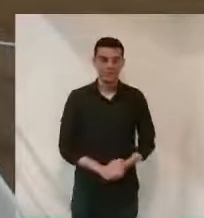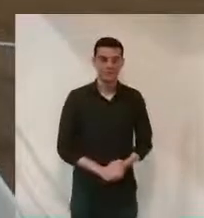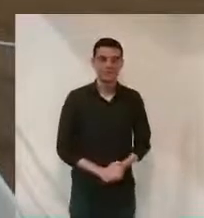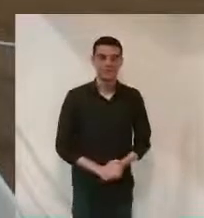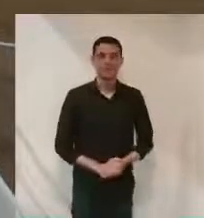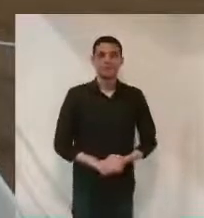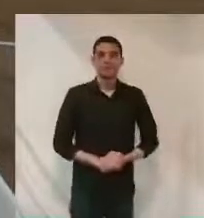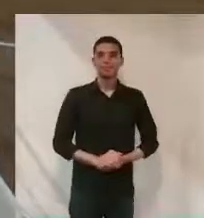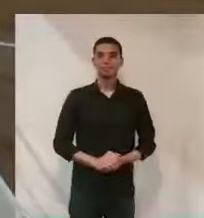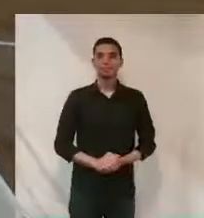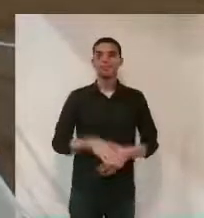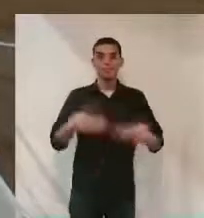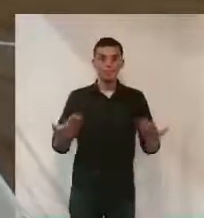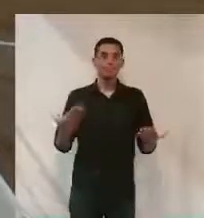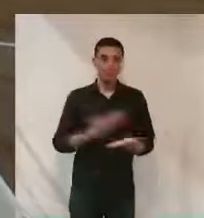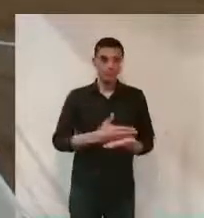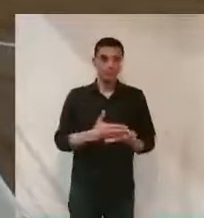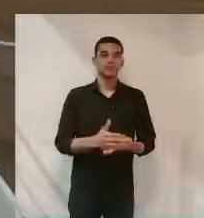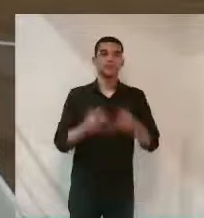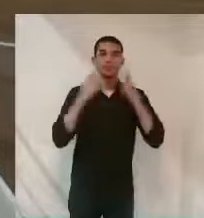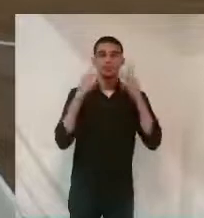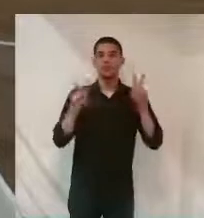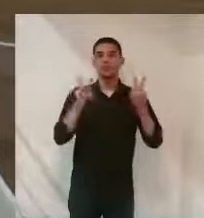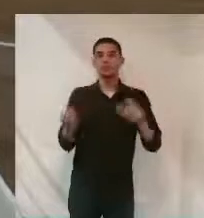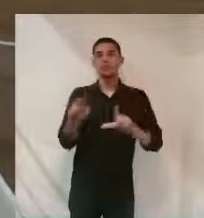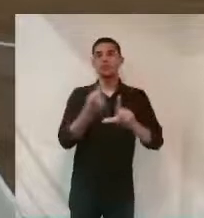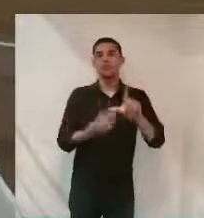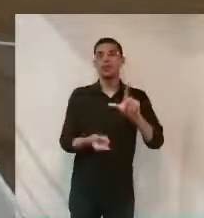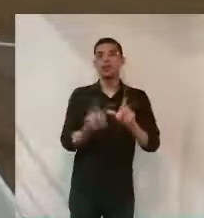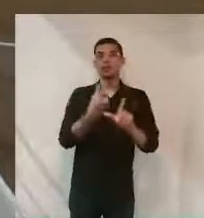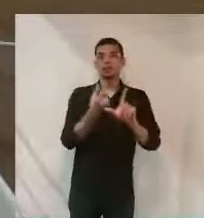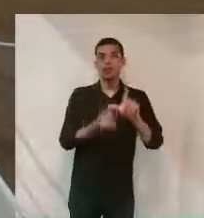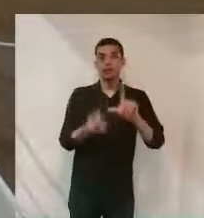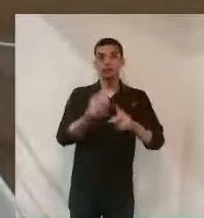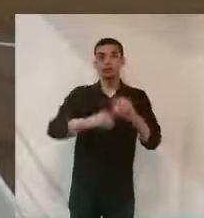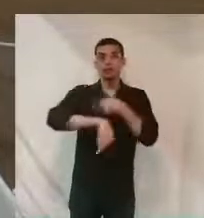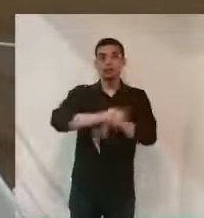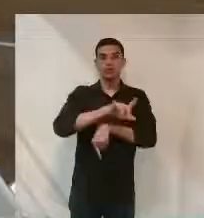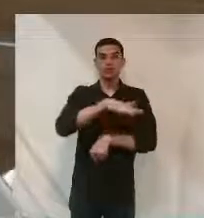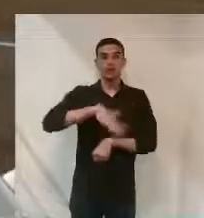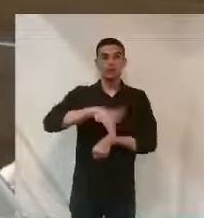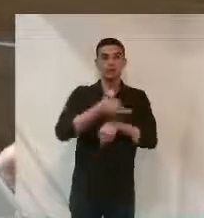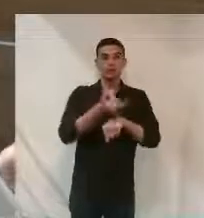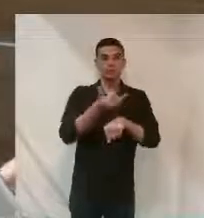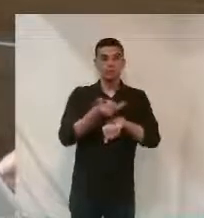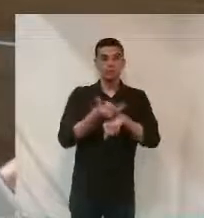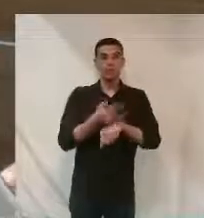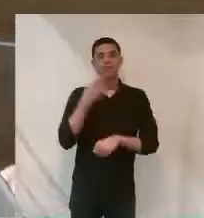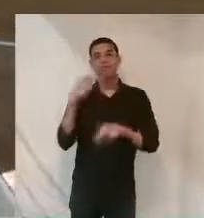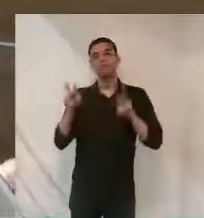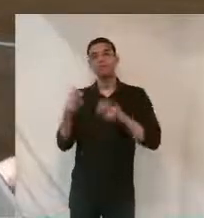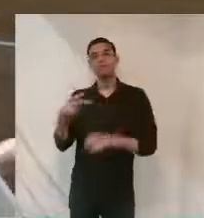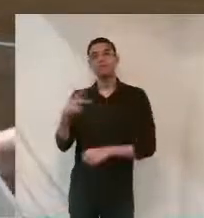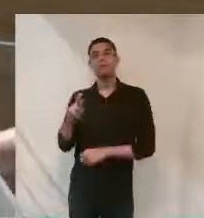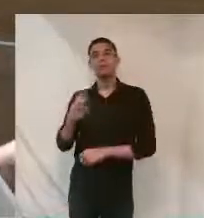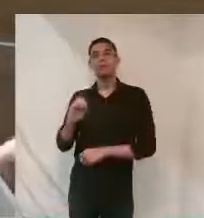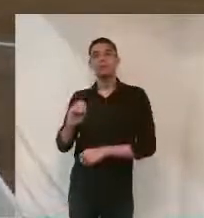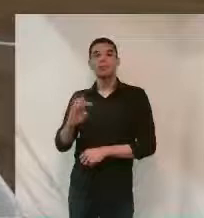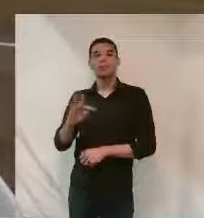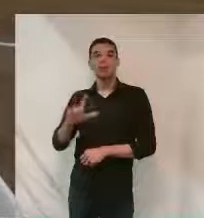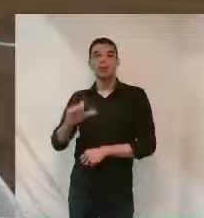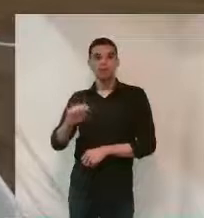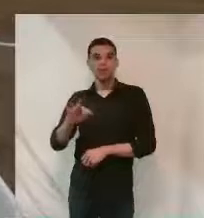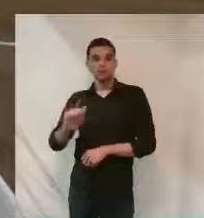Exatamente. Bom, vamos lá. Vou falar um pouquinho sobre logística reversa de embalagens de aço. Fala sobre a Prolata. A Prolata, ela foi